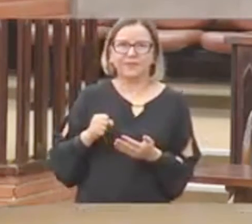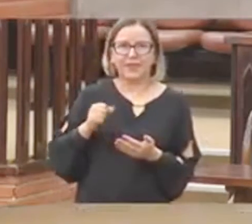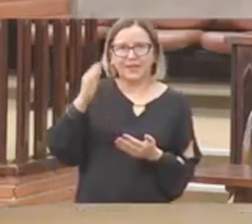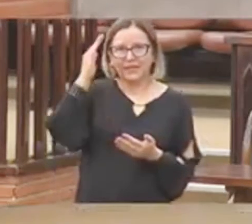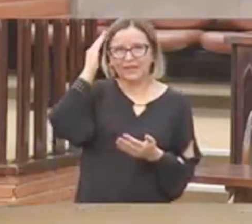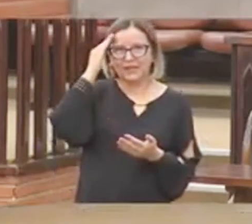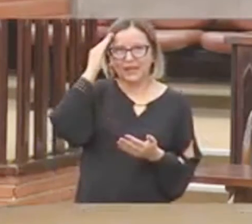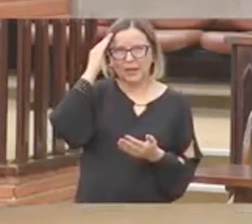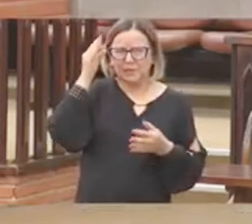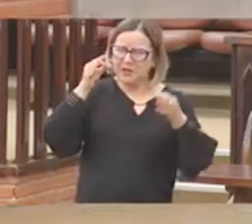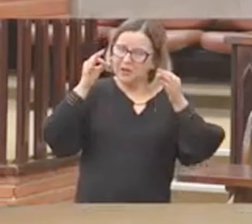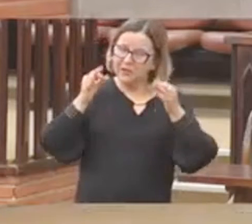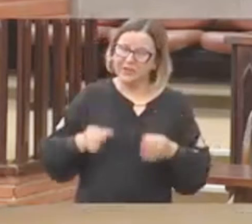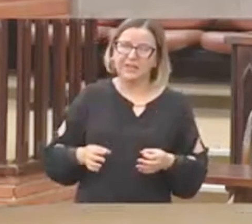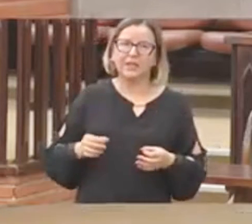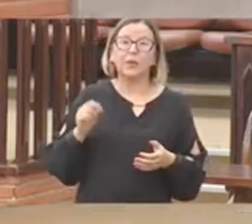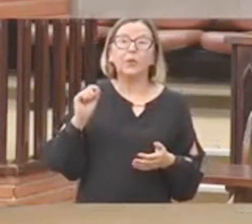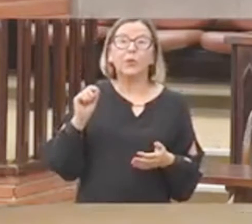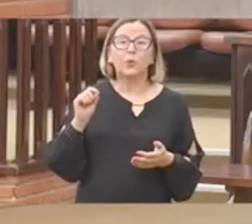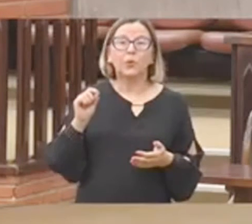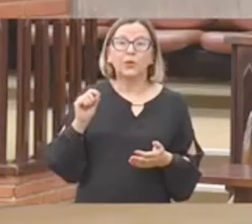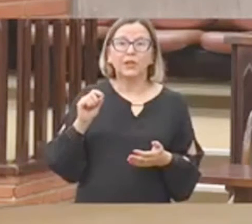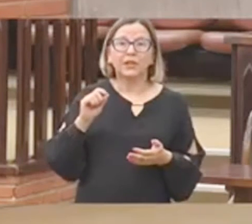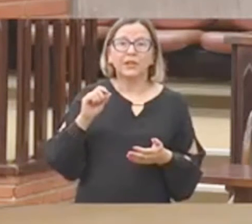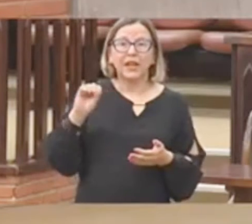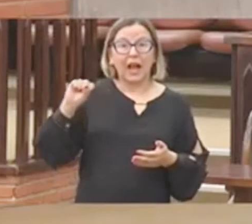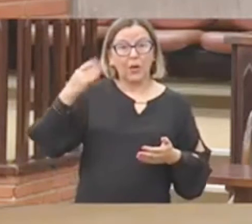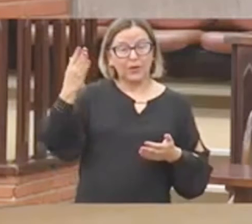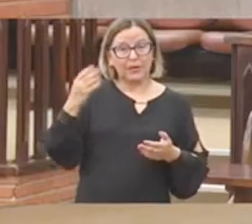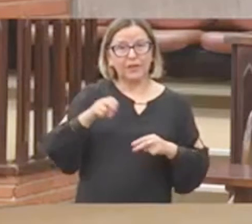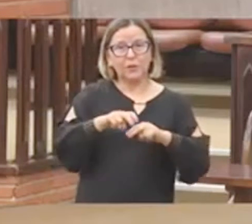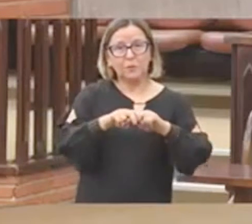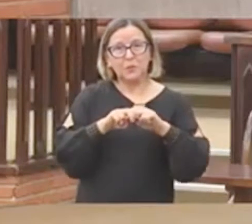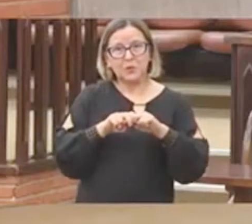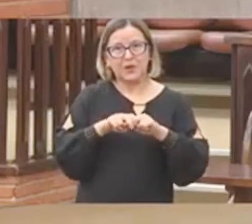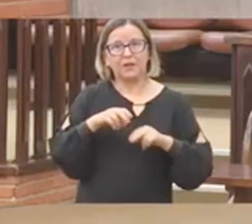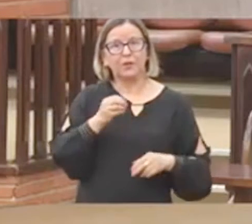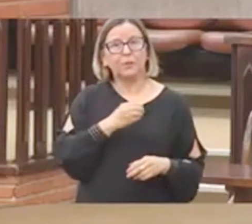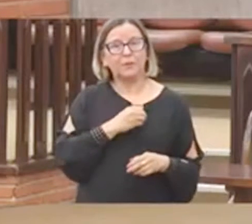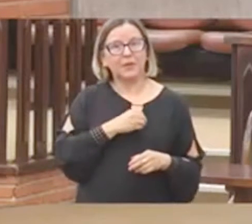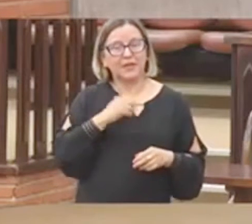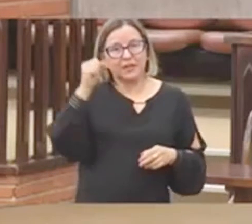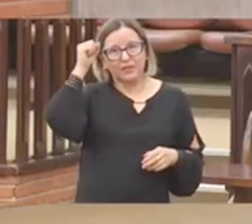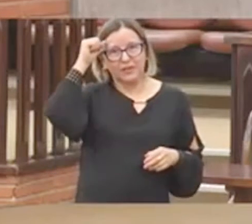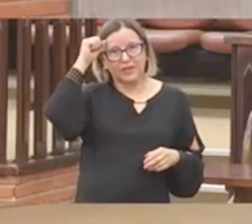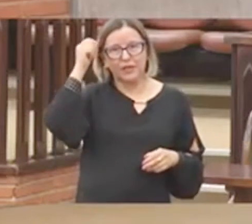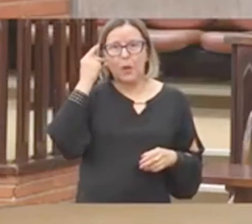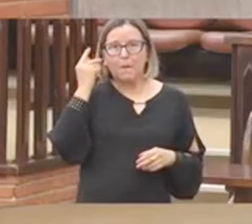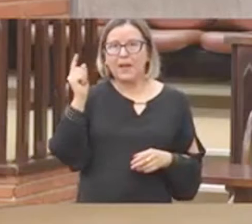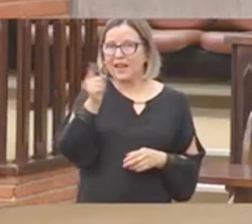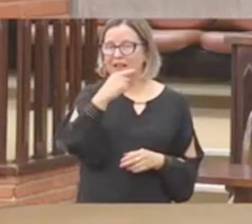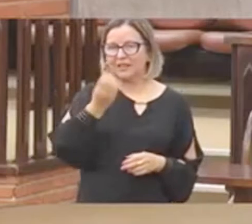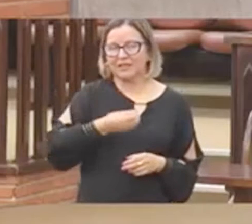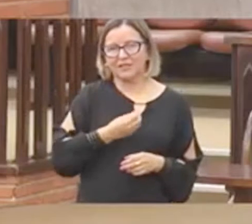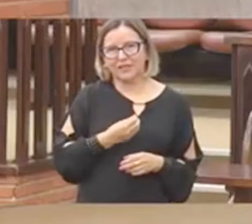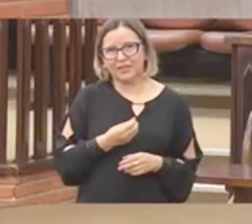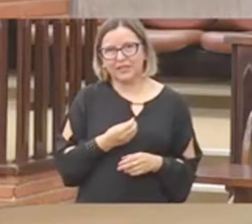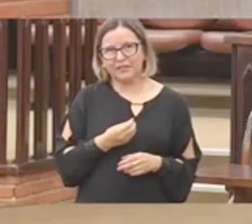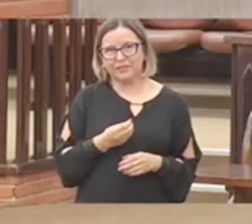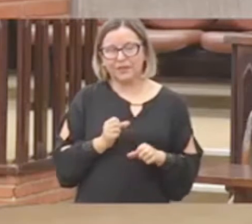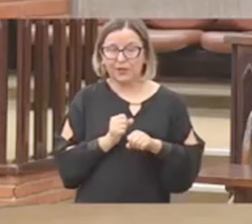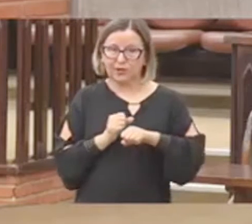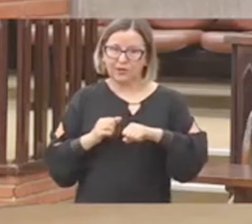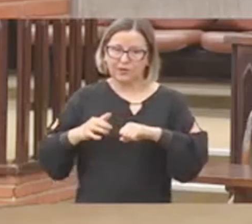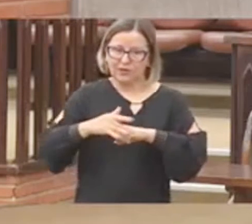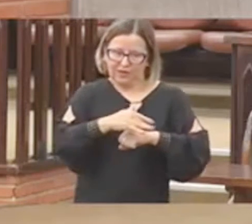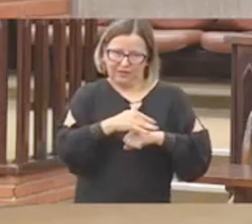queda para a humanidade e, consequentemente, para a nossa vida? O Covid-19 é uma